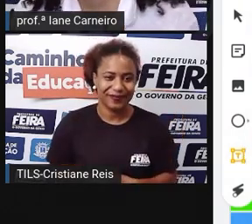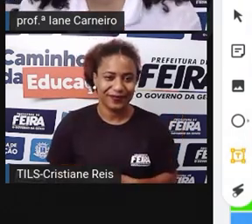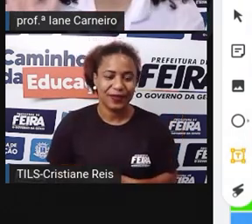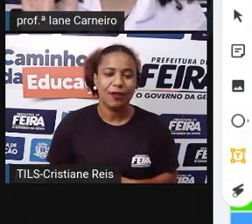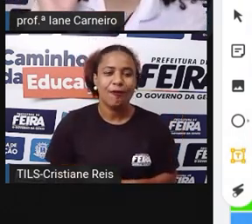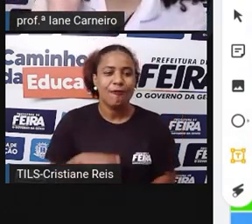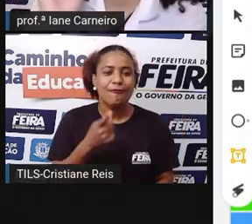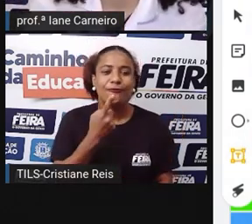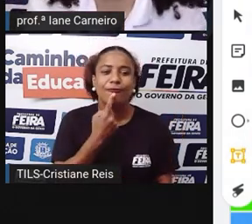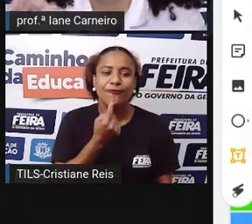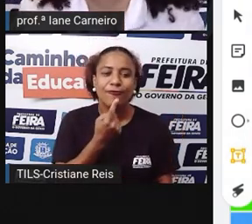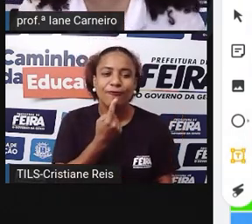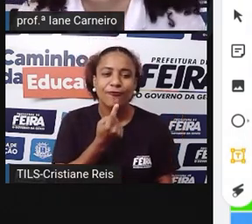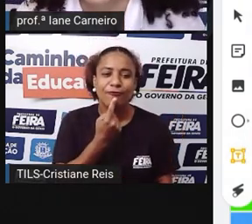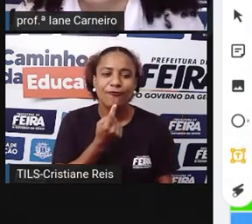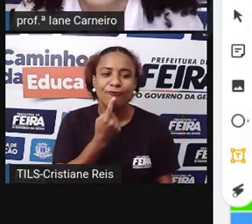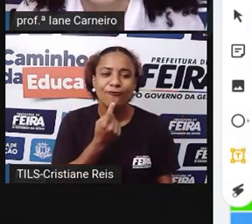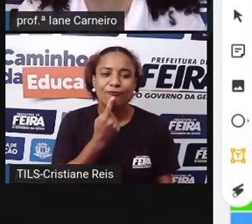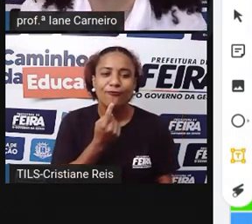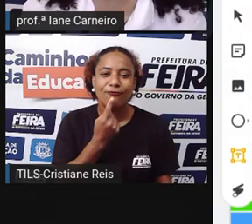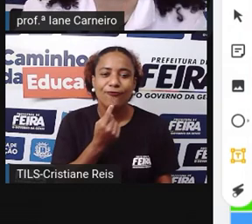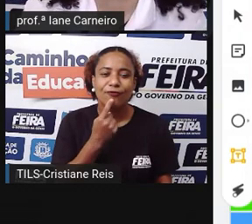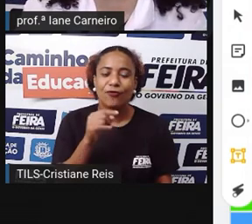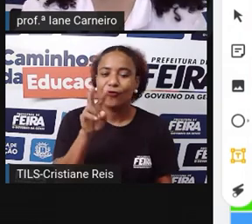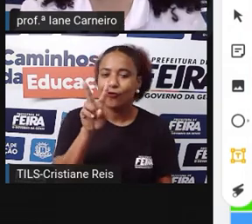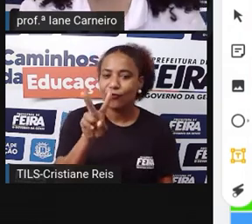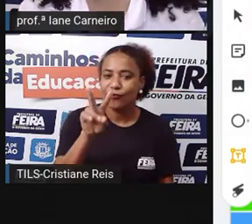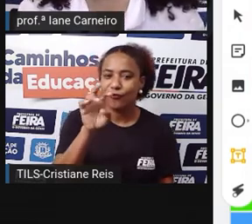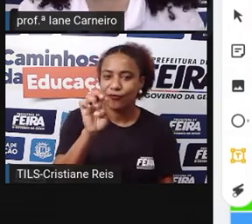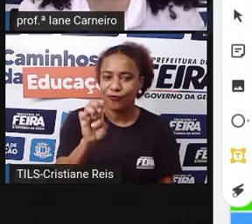Vermelho. Qual é o primeiro som da palavra vermelho?